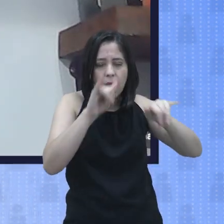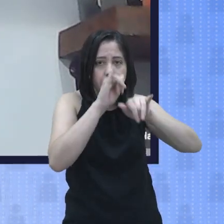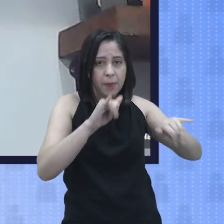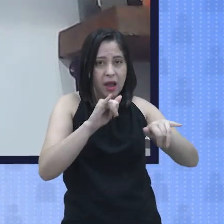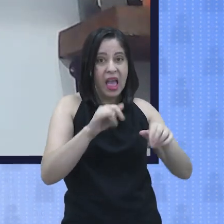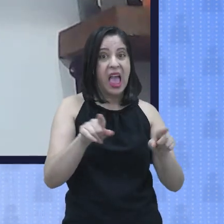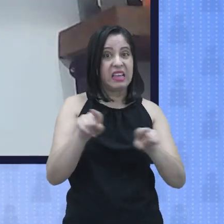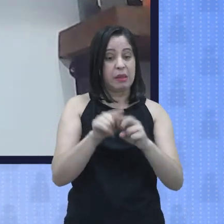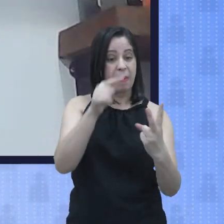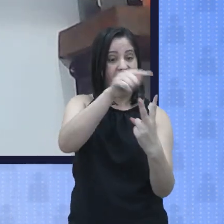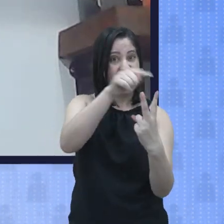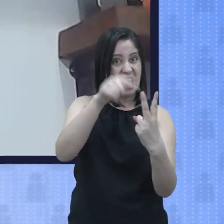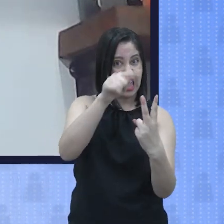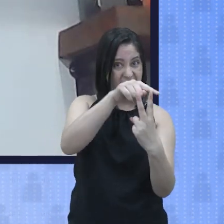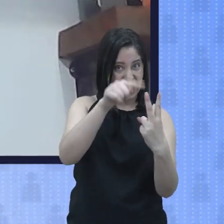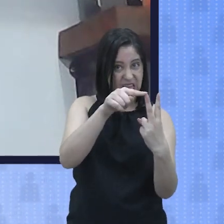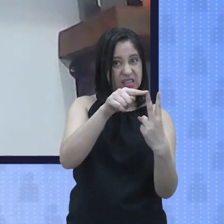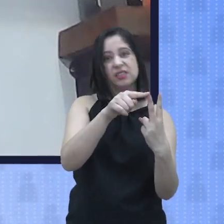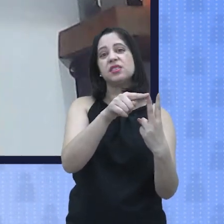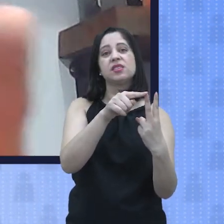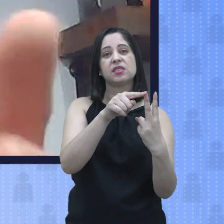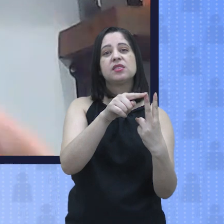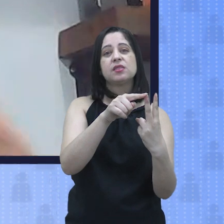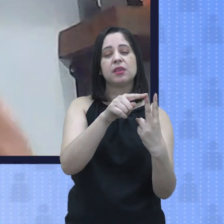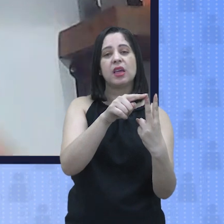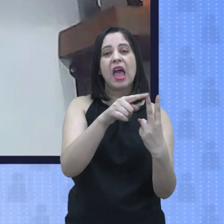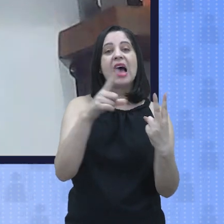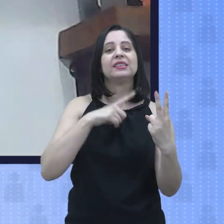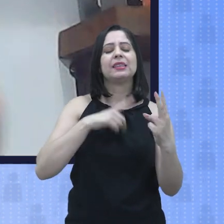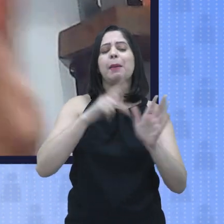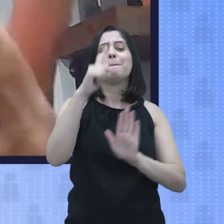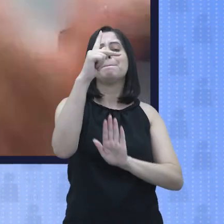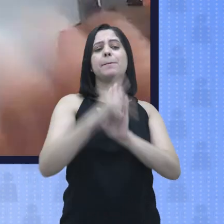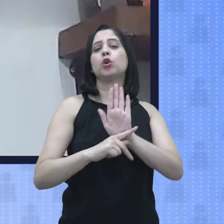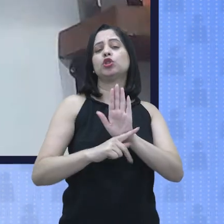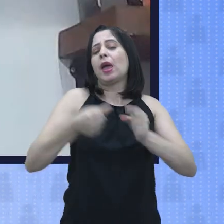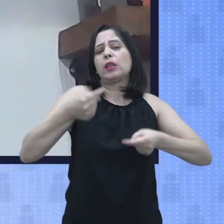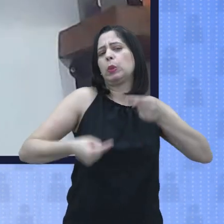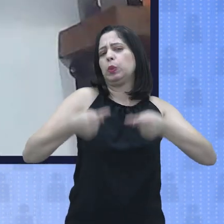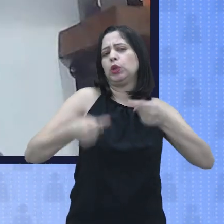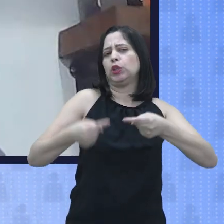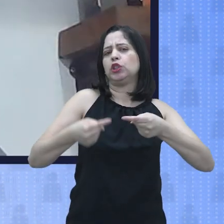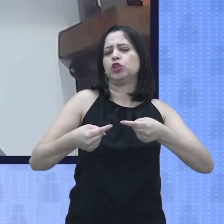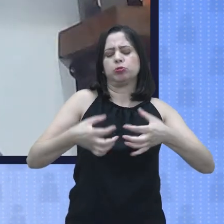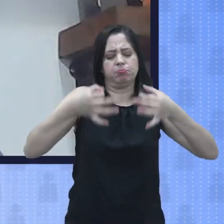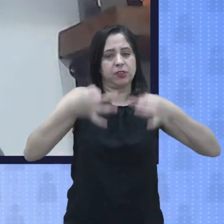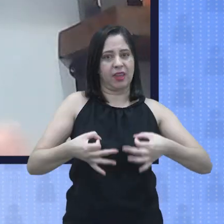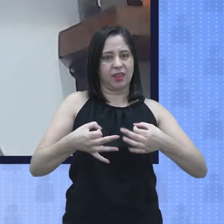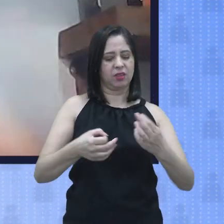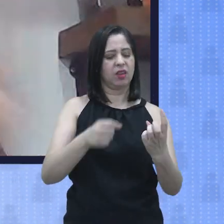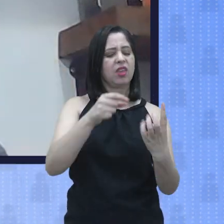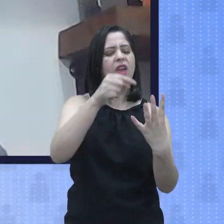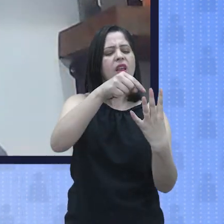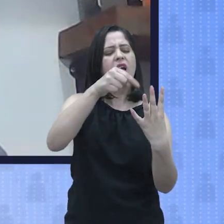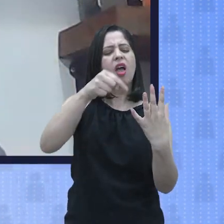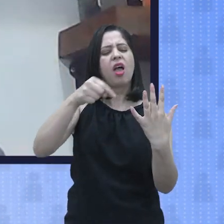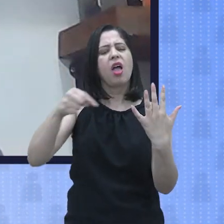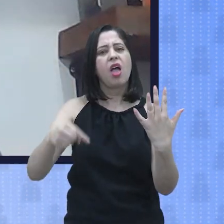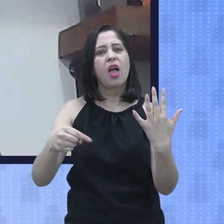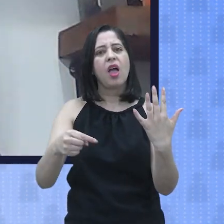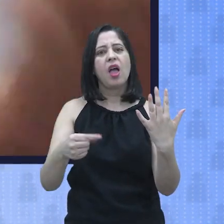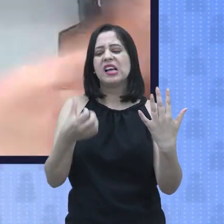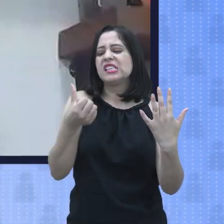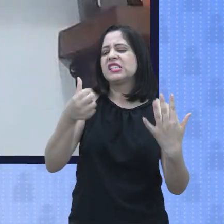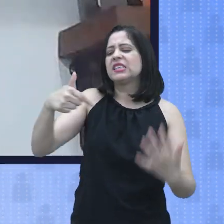campanhas, como também são aqueles que, por obrigação, apresentam bons planos políticos. Os outros